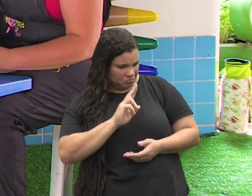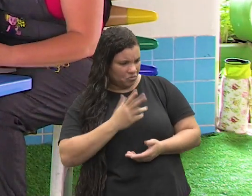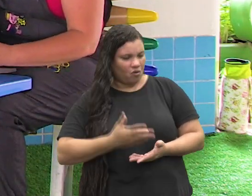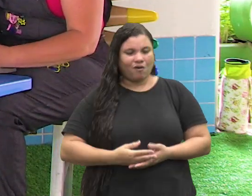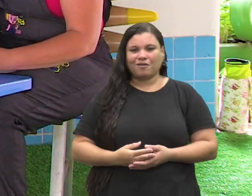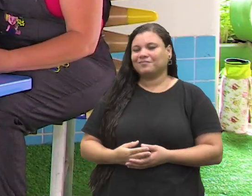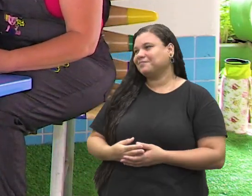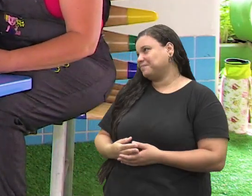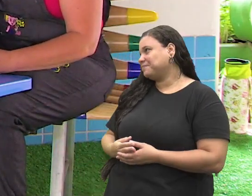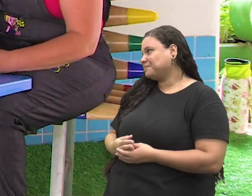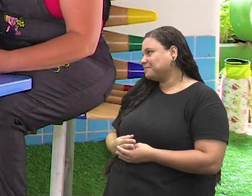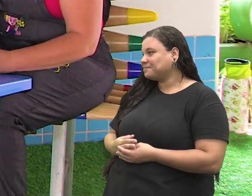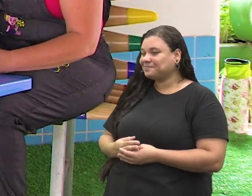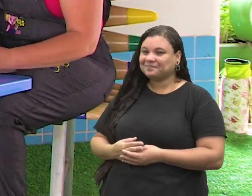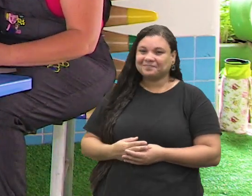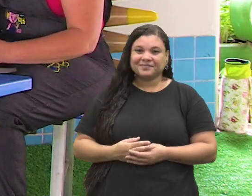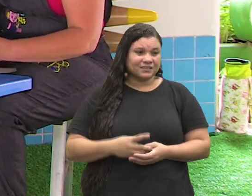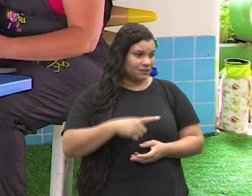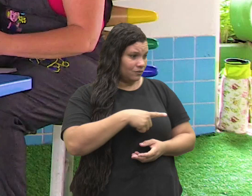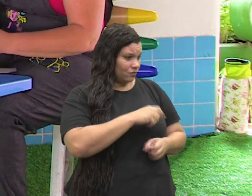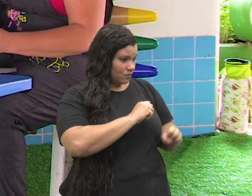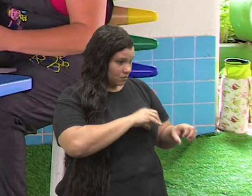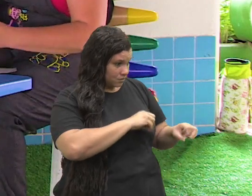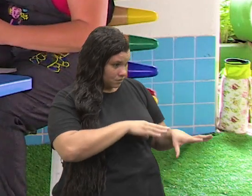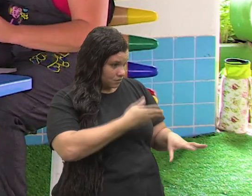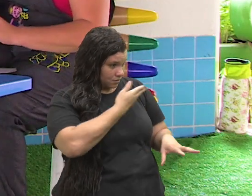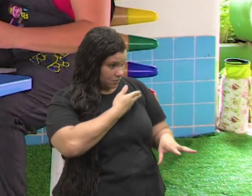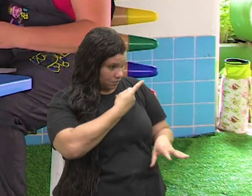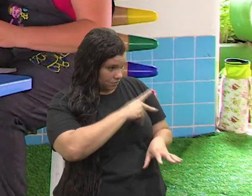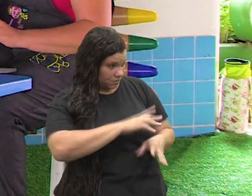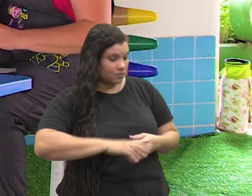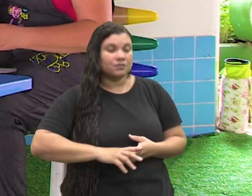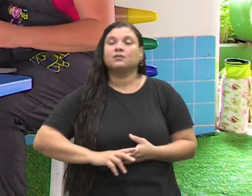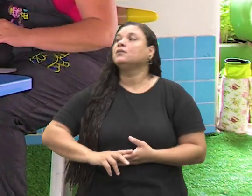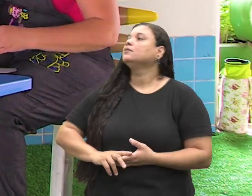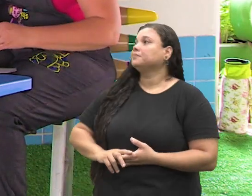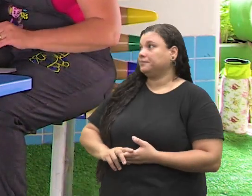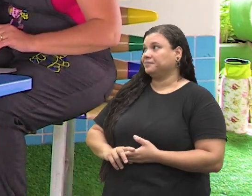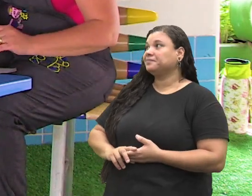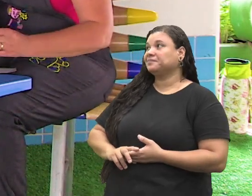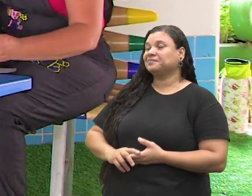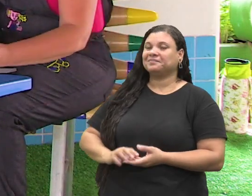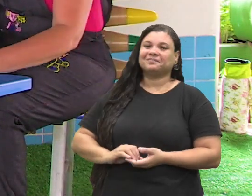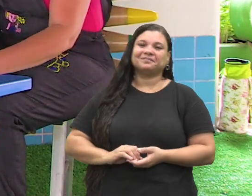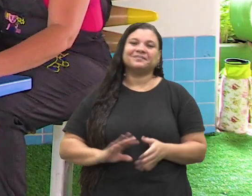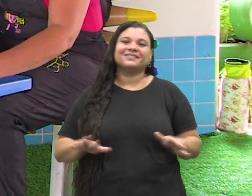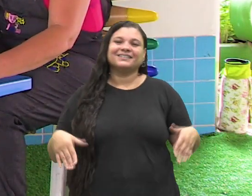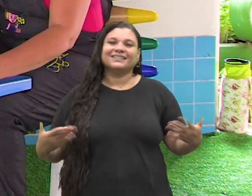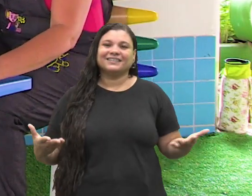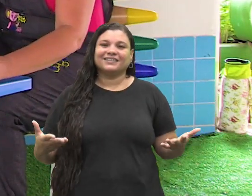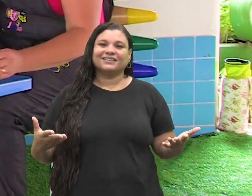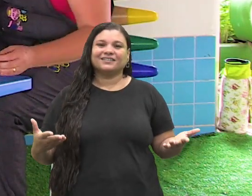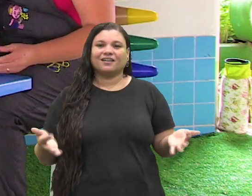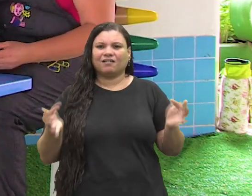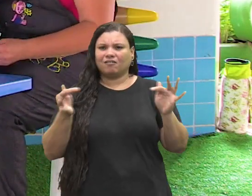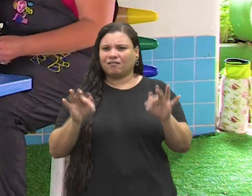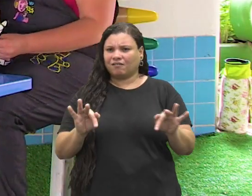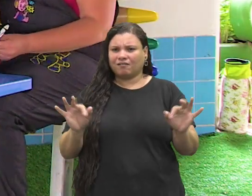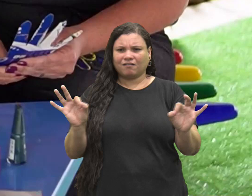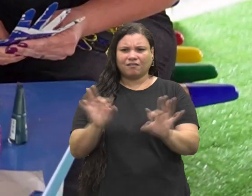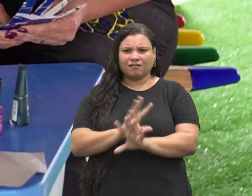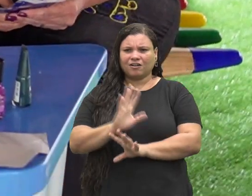Vai? Legal. Terminou, Solange? Eu terminei. Ai, o meu ficou lindo.